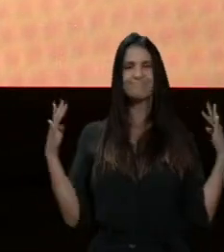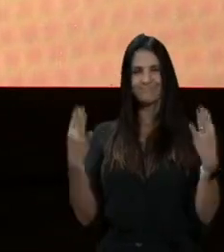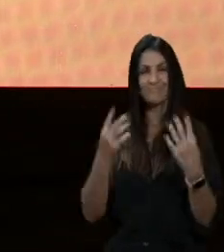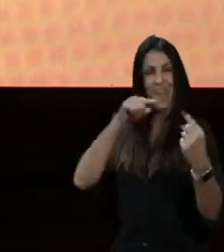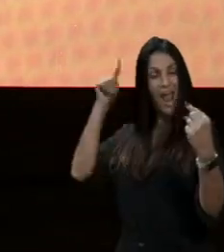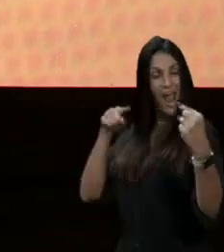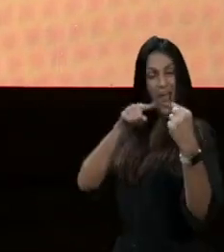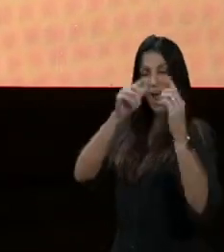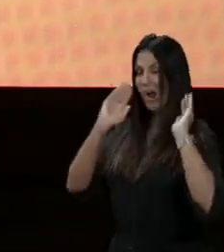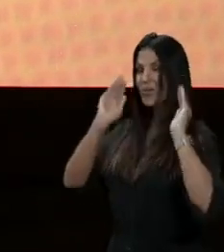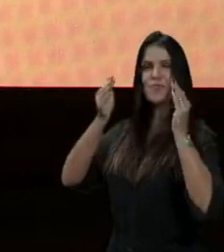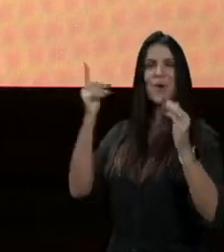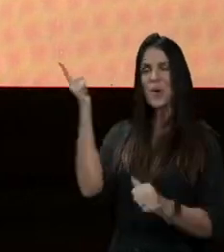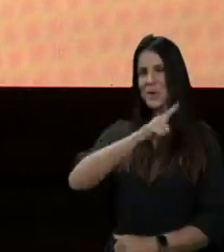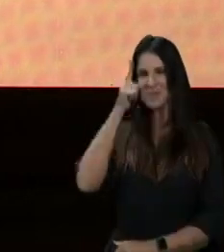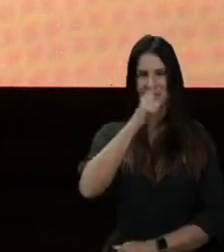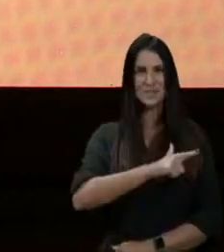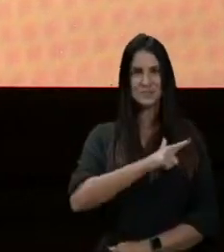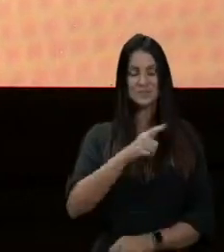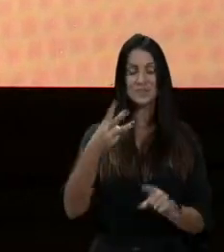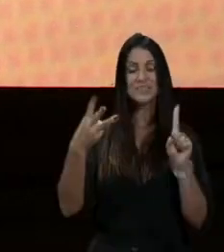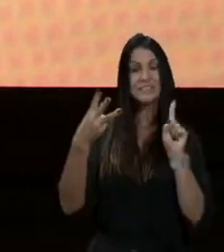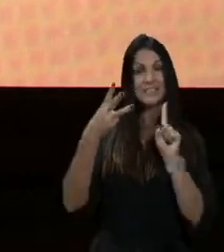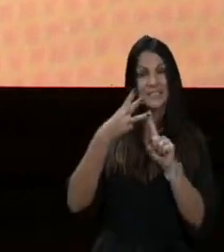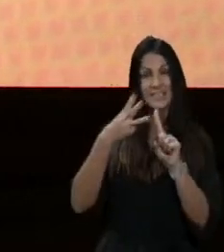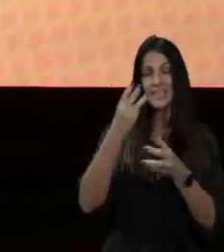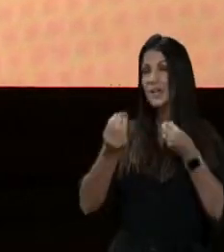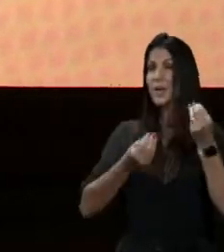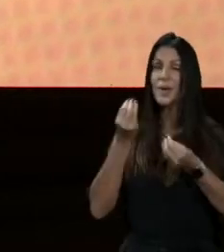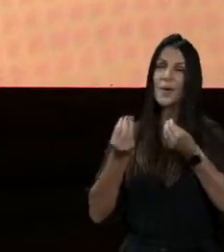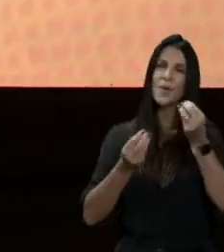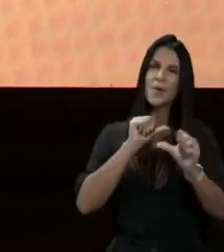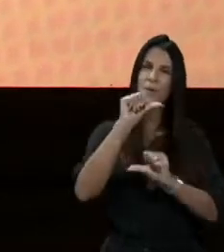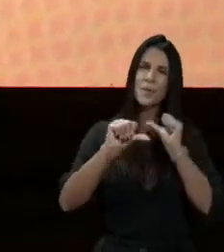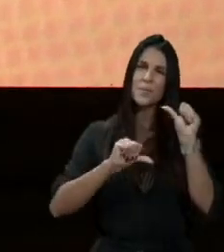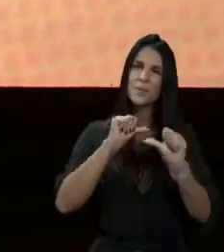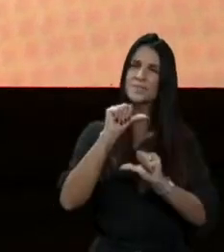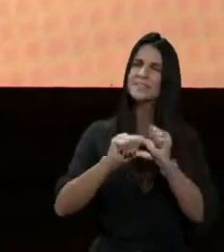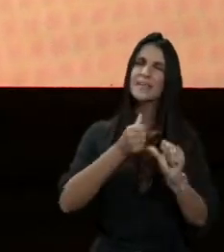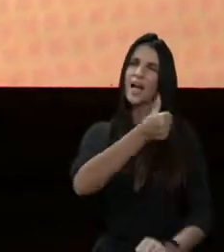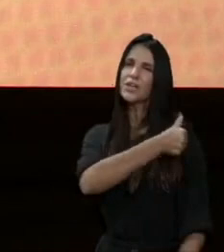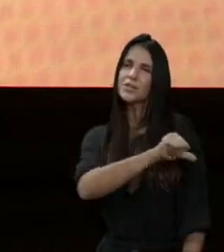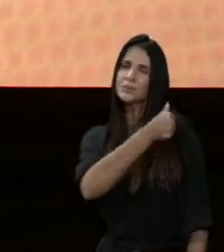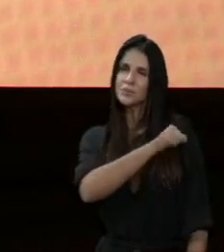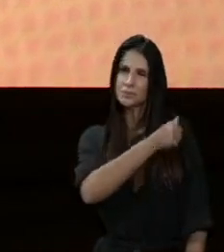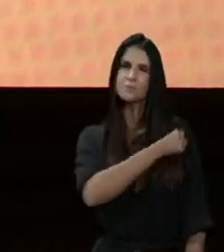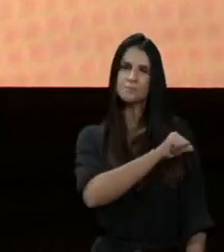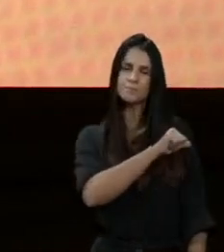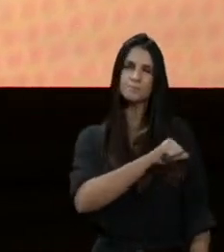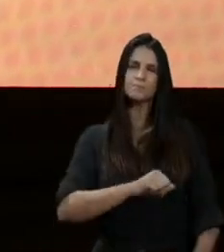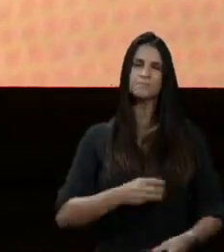Senhor tem para mim em terceiro lugar como é que nós vamos podemos lutar essa cidade esse estatuto